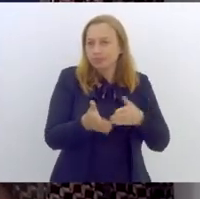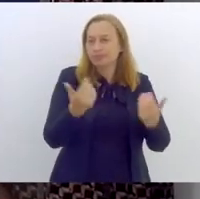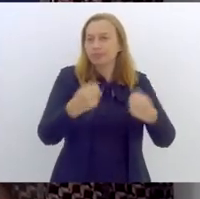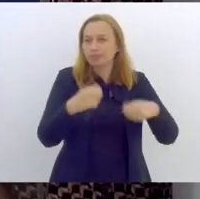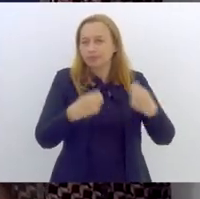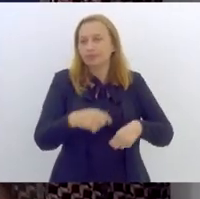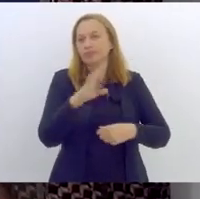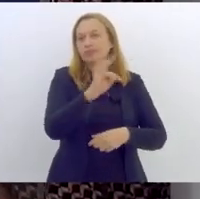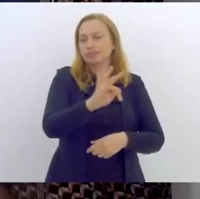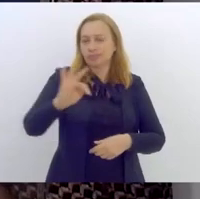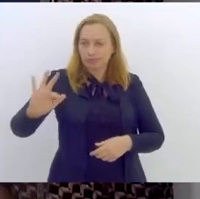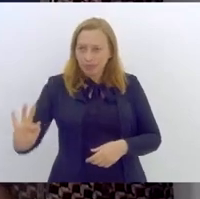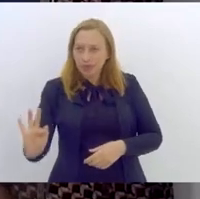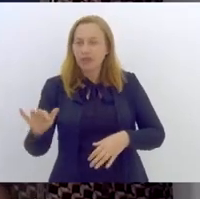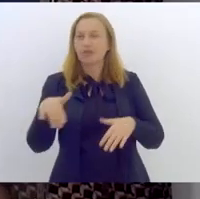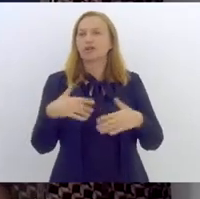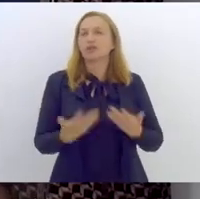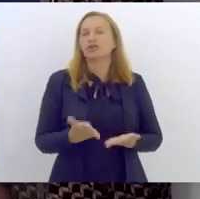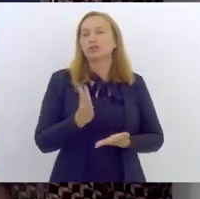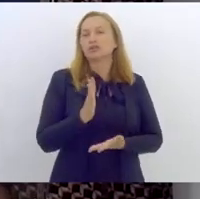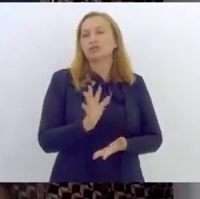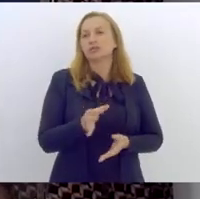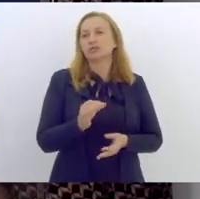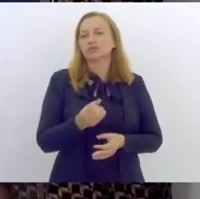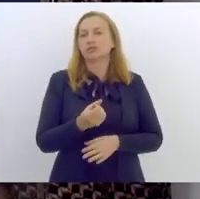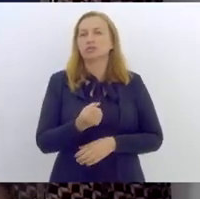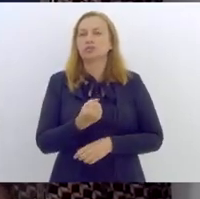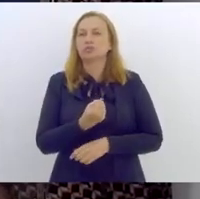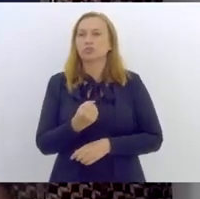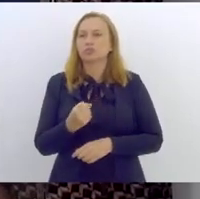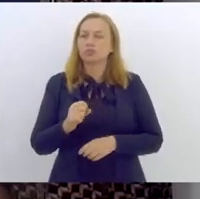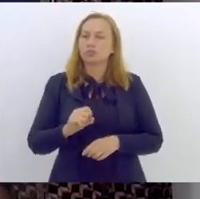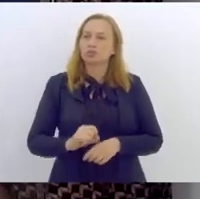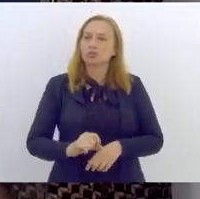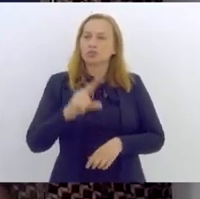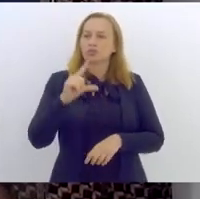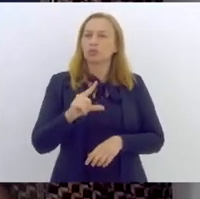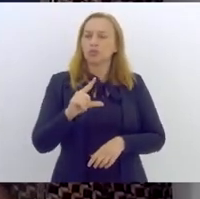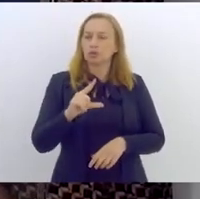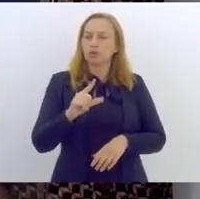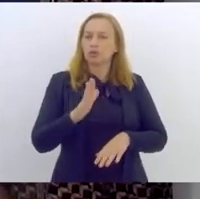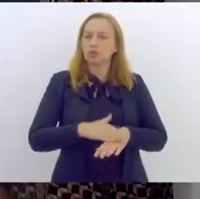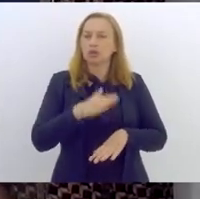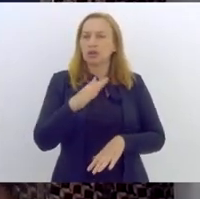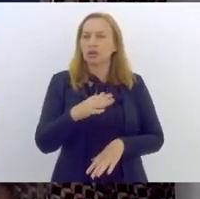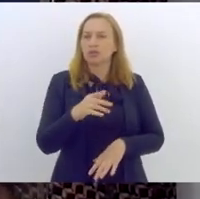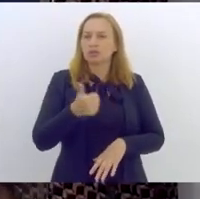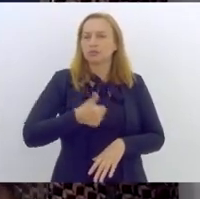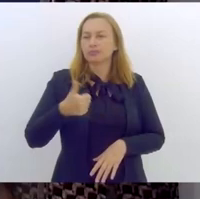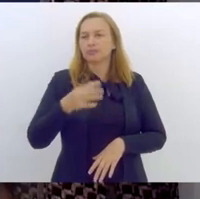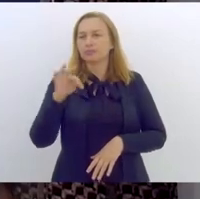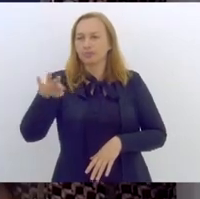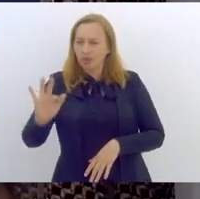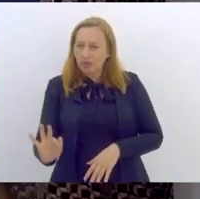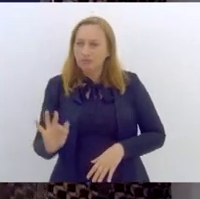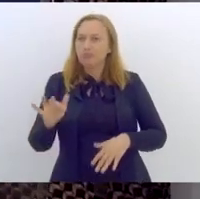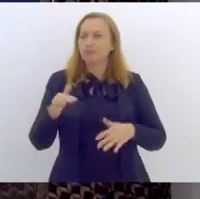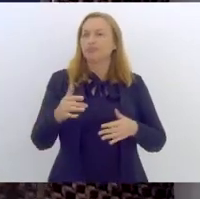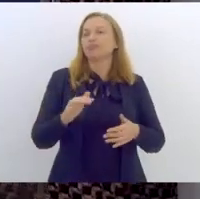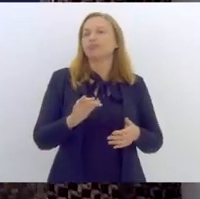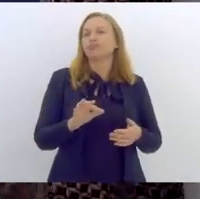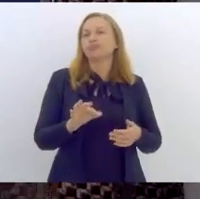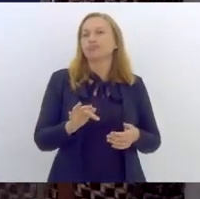o TAF houve o feito foi feito um aumento do primeiro TAF foi anunciado a previsão de